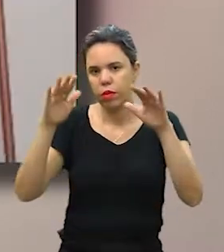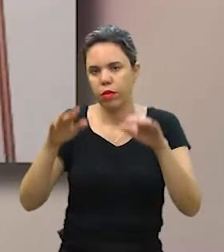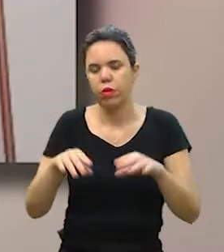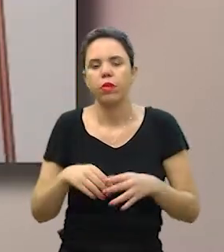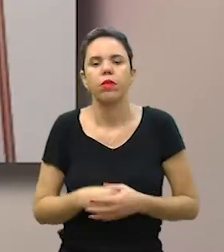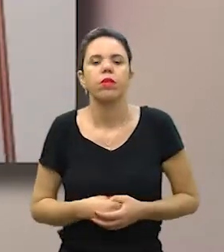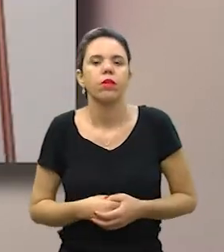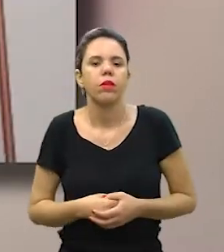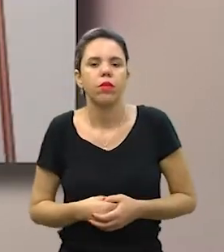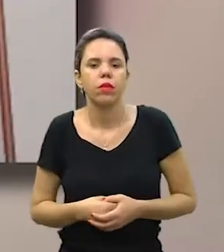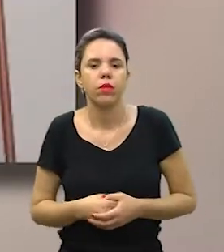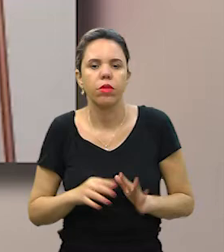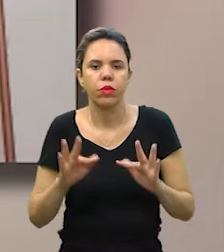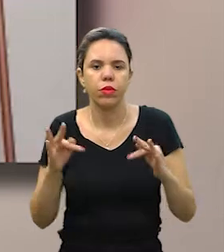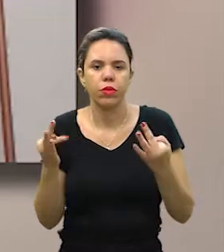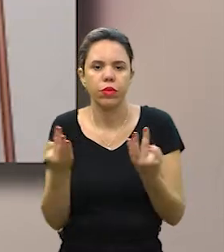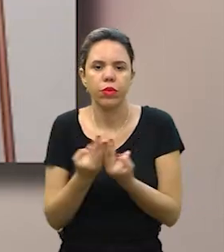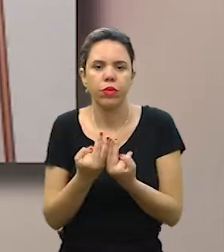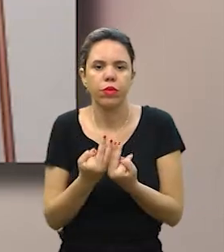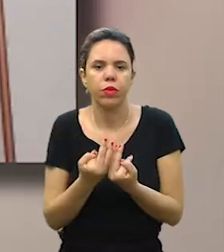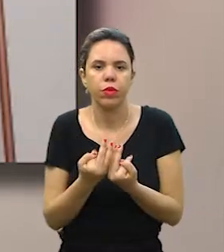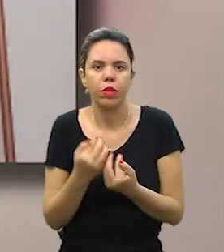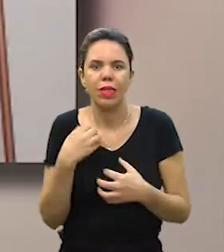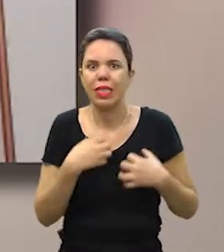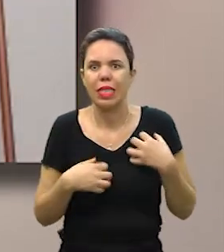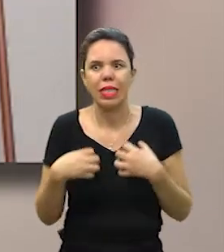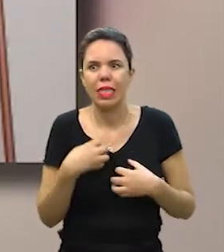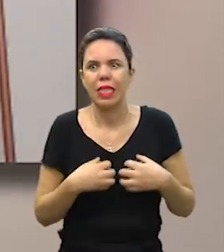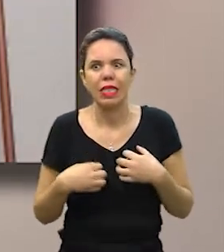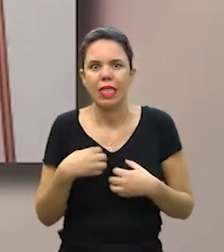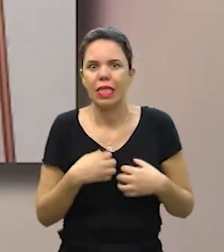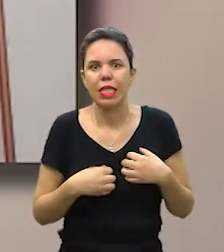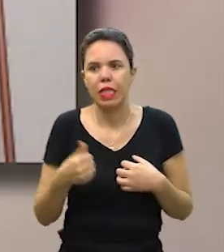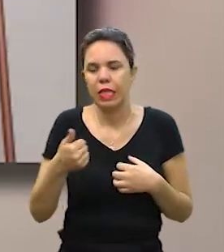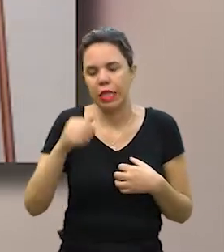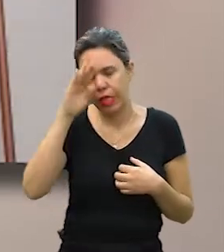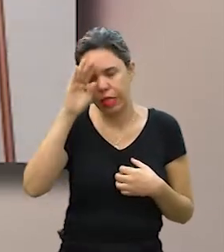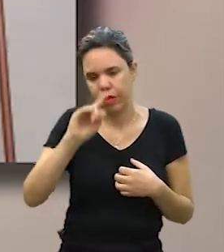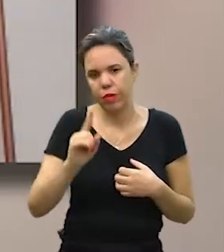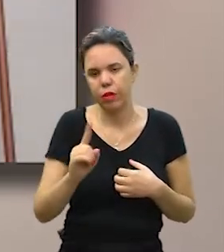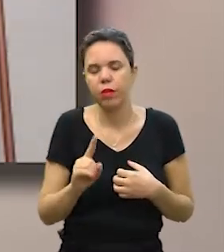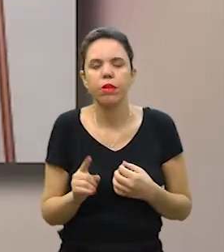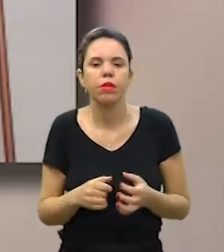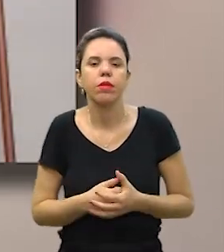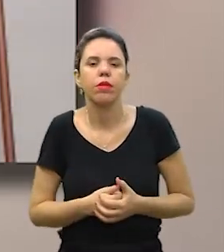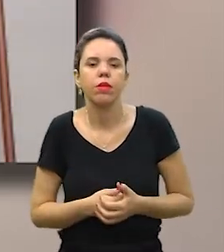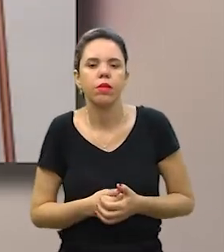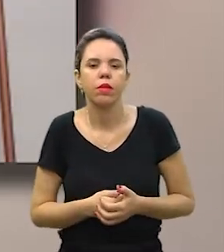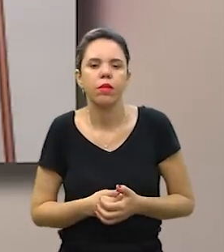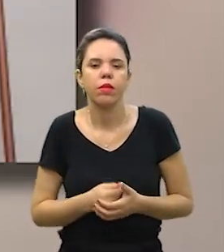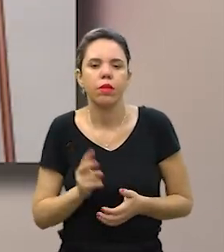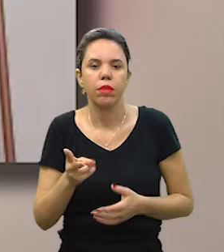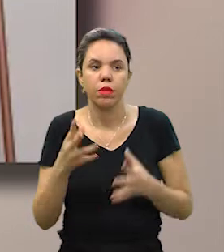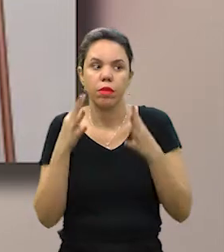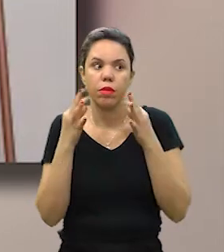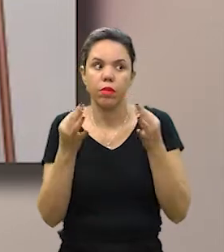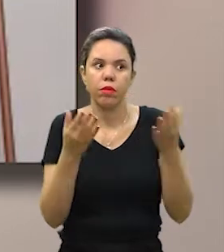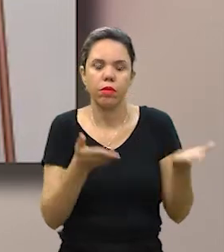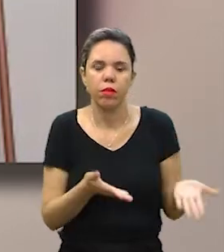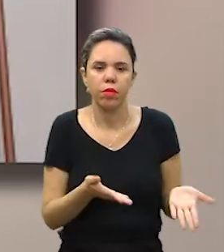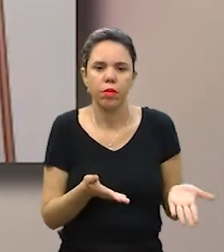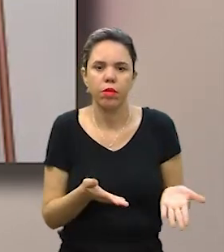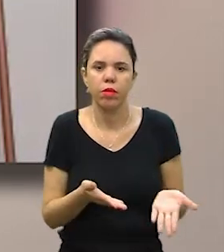maiores, é os pais não desesperar com o primeiro pico de febre, né, e estar sempre